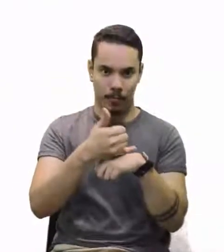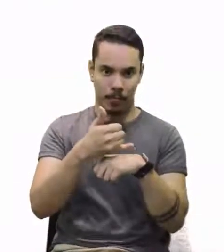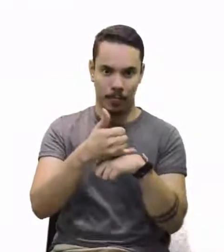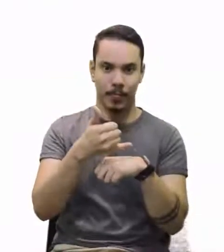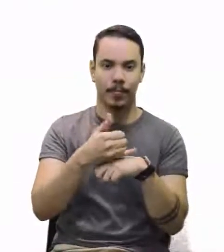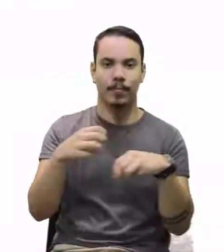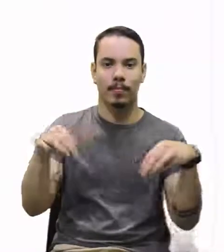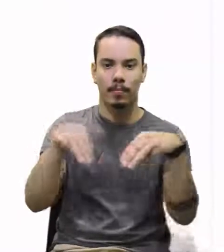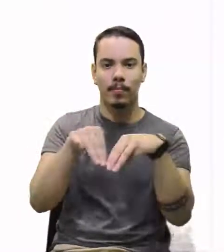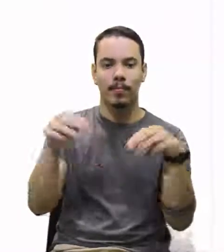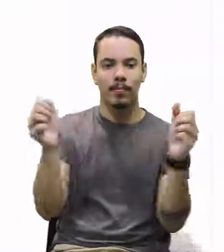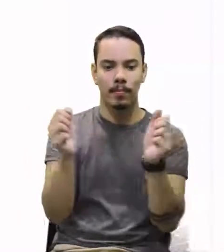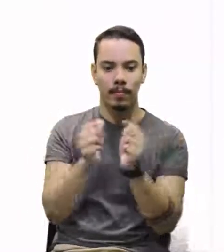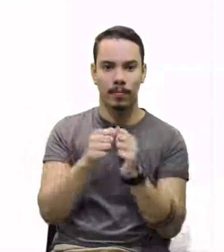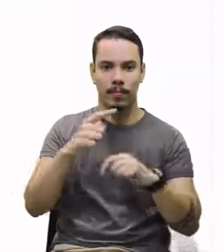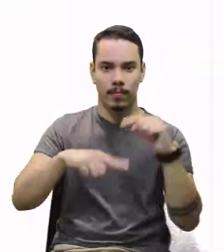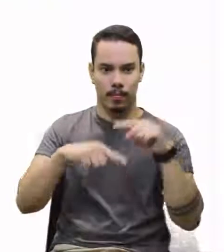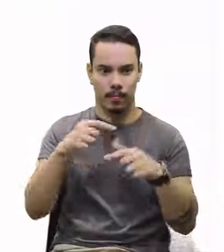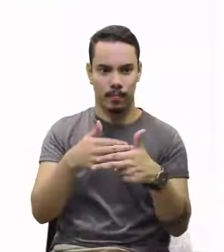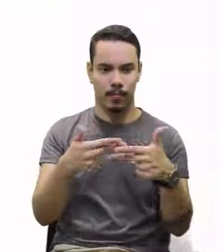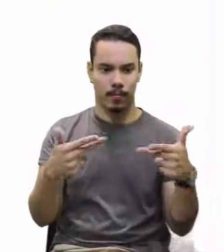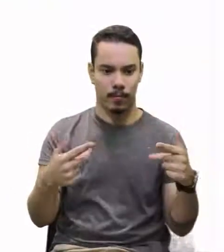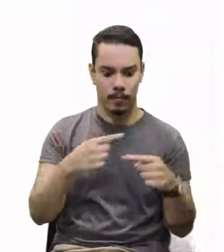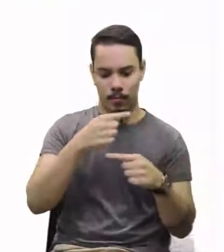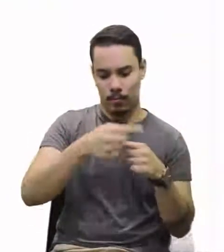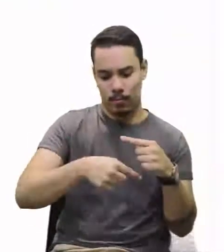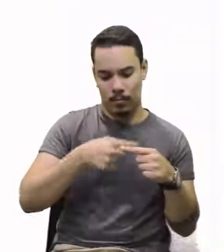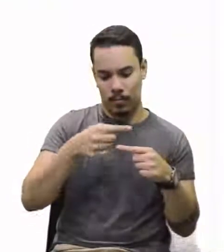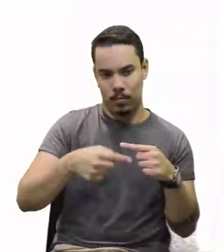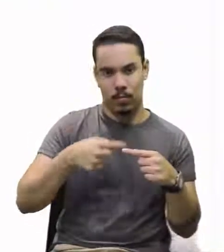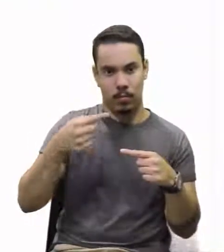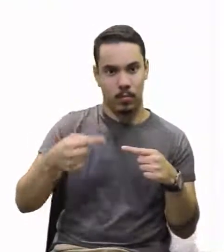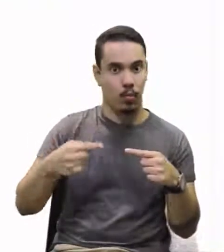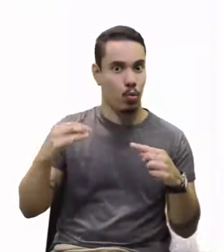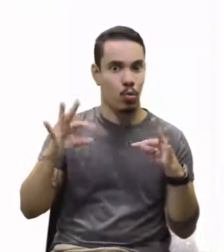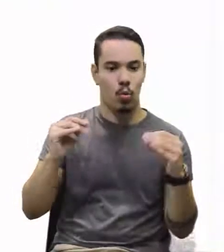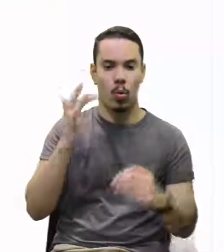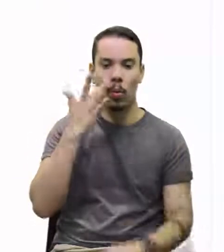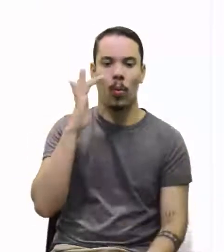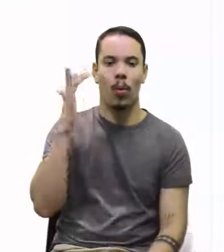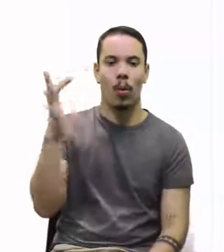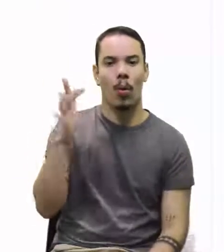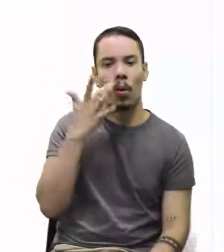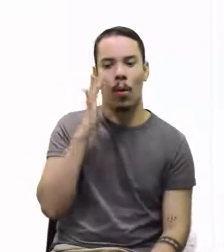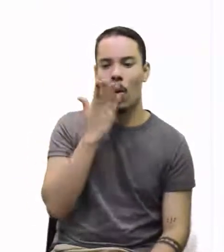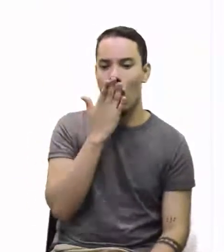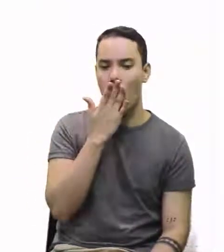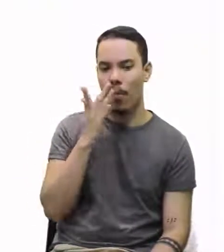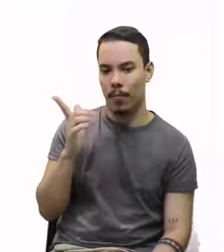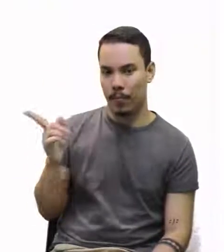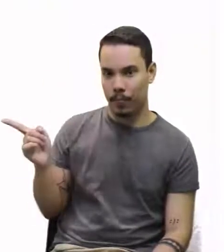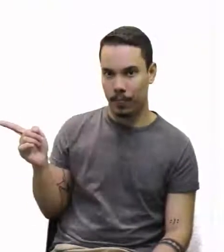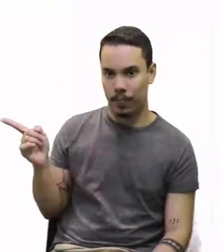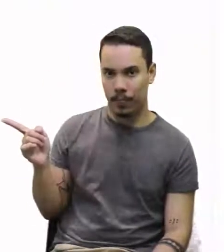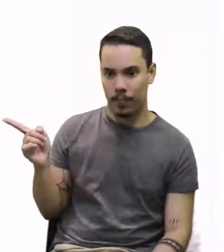Então, aqui é o material, o fio está aqui em volta, né? Todo enroladinho em volta aí, ok?